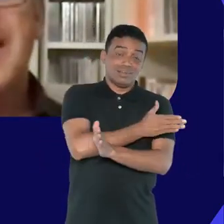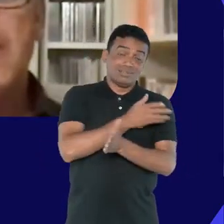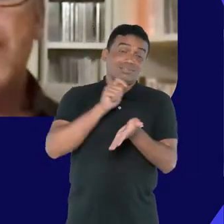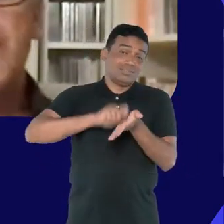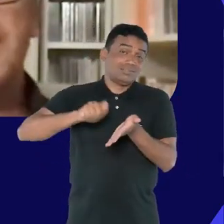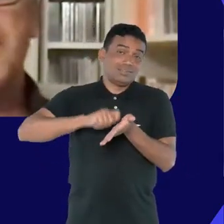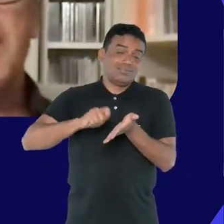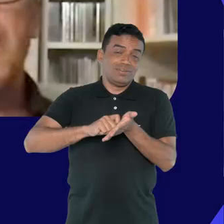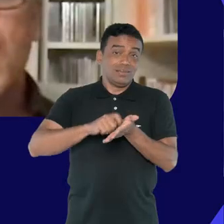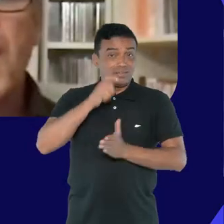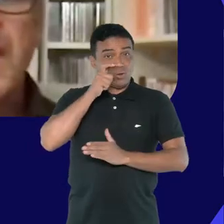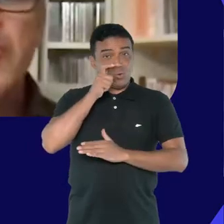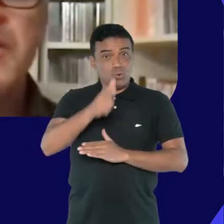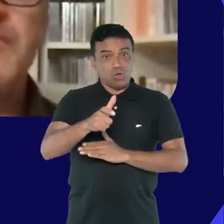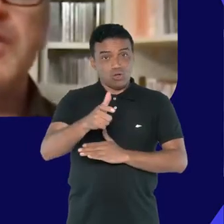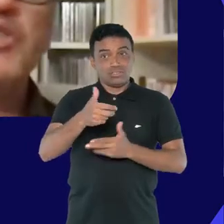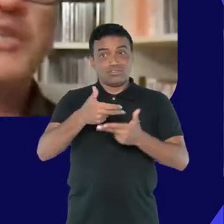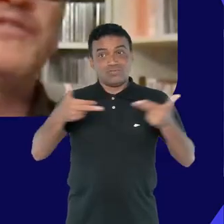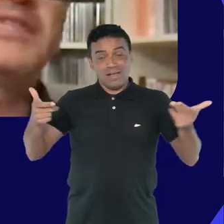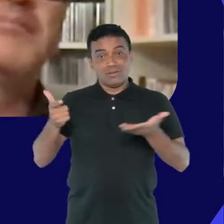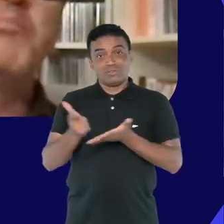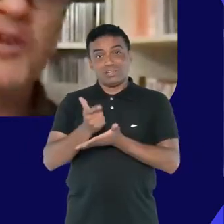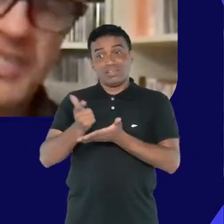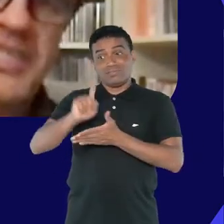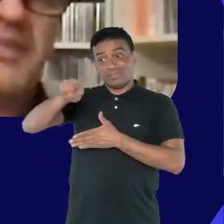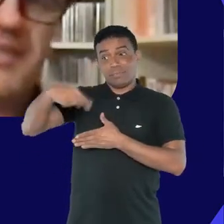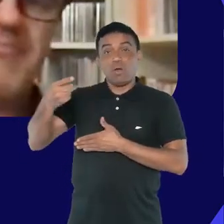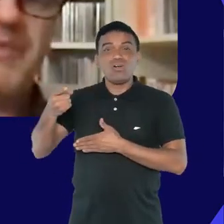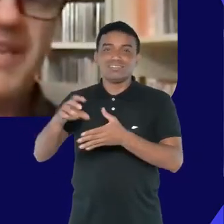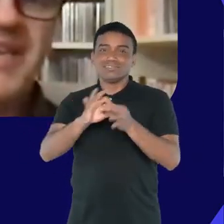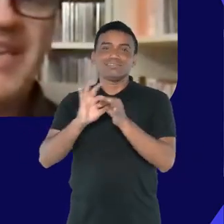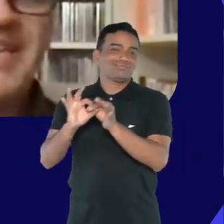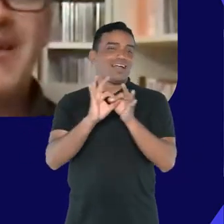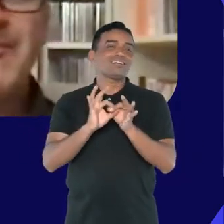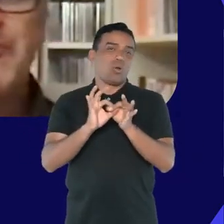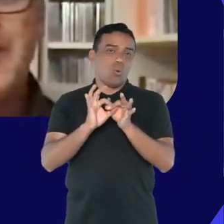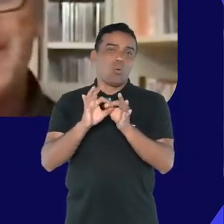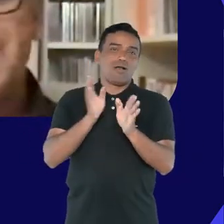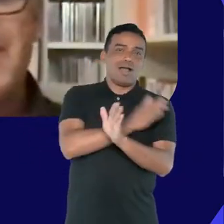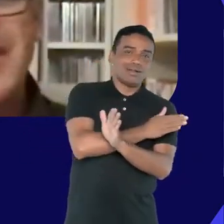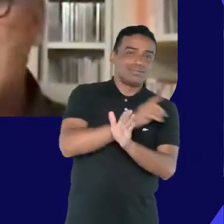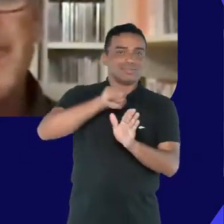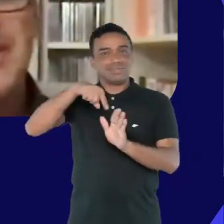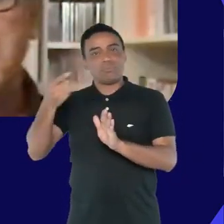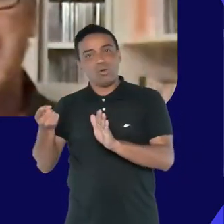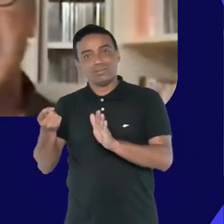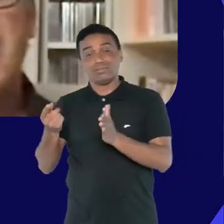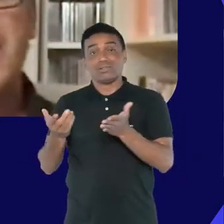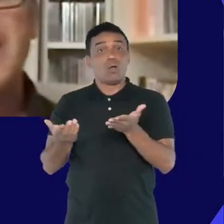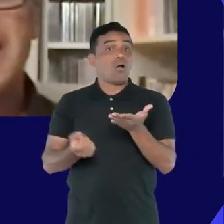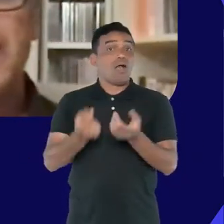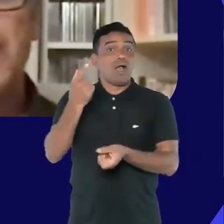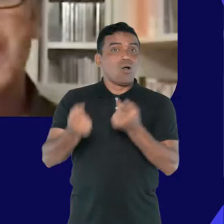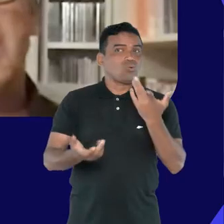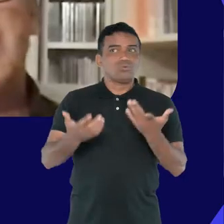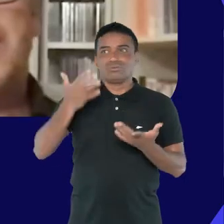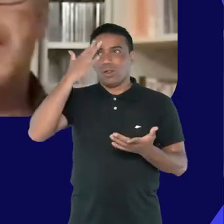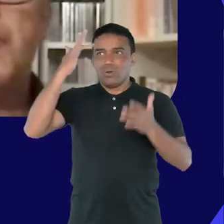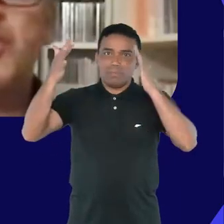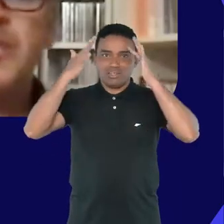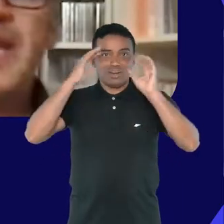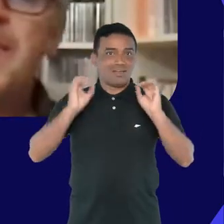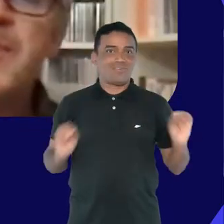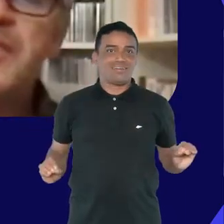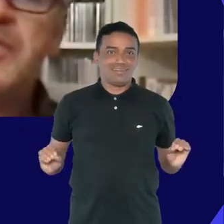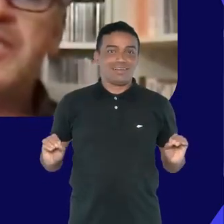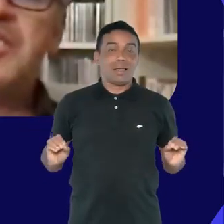dele e, curiosamente, com vários livros que eu escrevi depois dele também. E alguns deles eu nem os imaginava nessa altura,